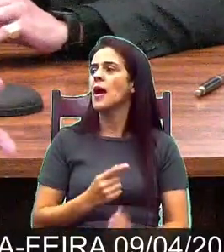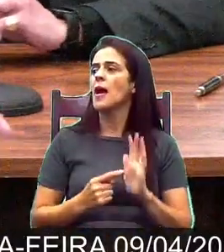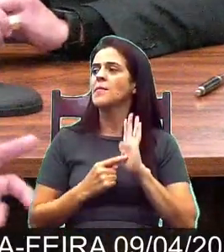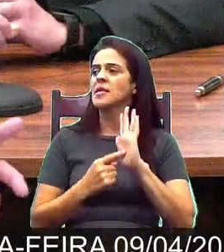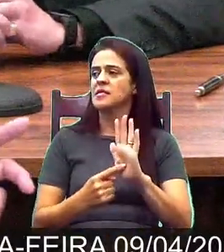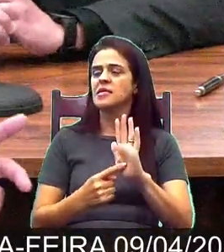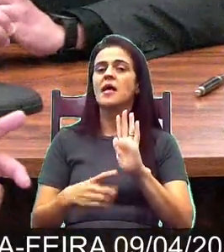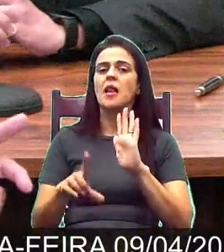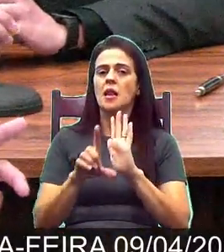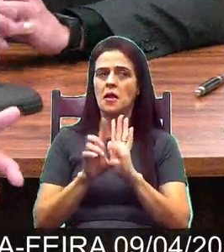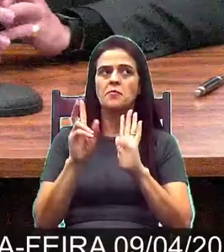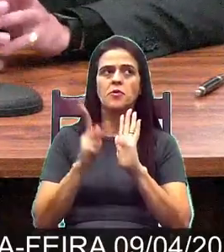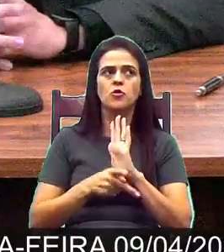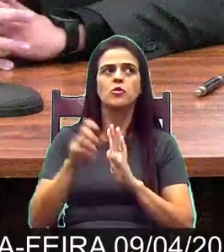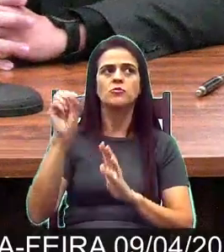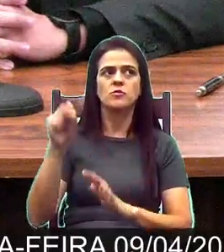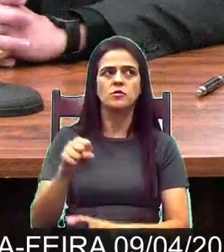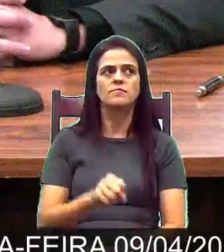apresentar projeto